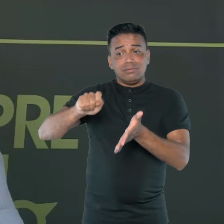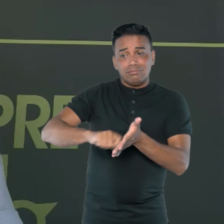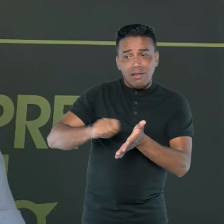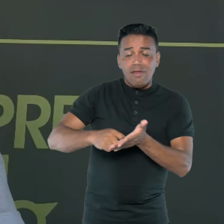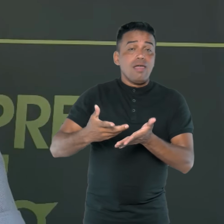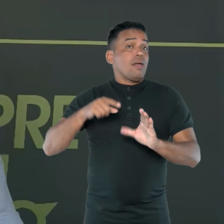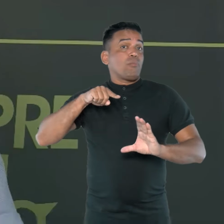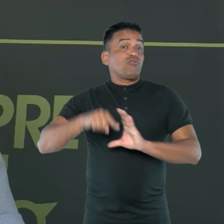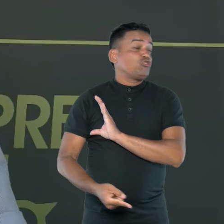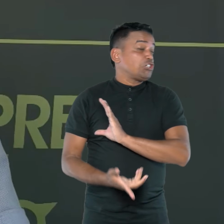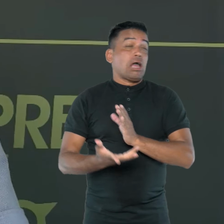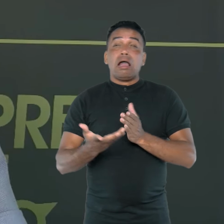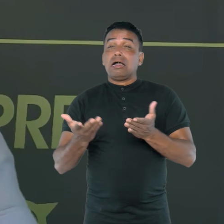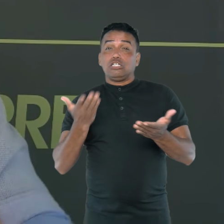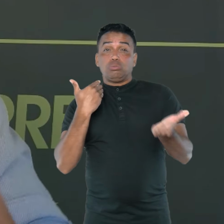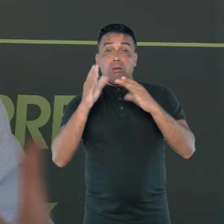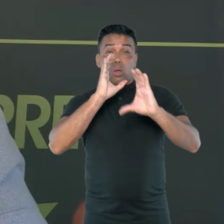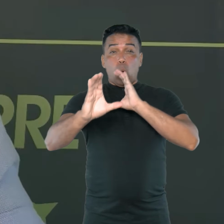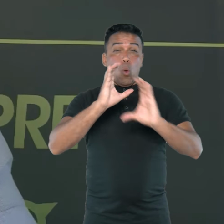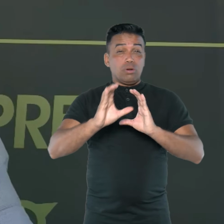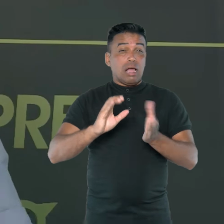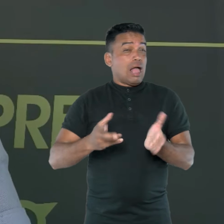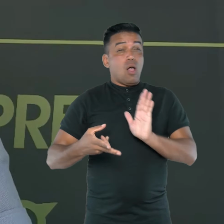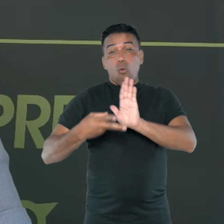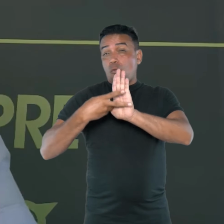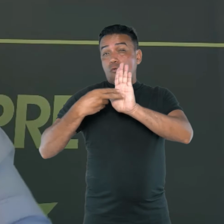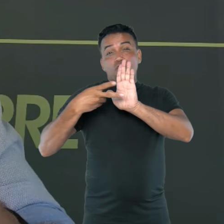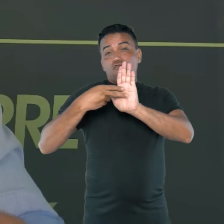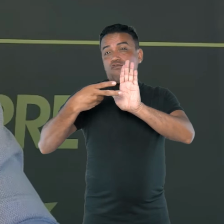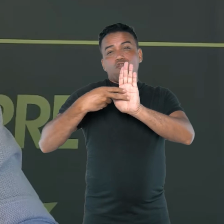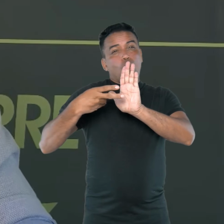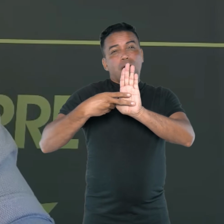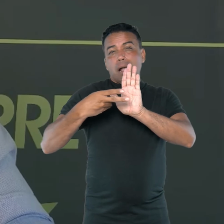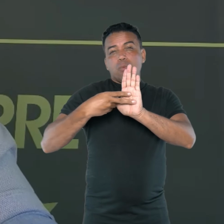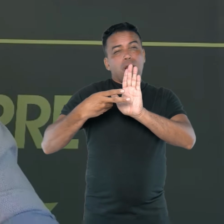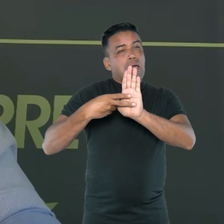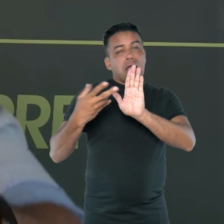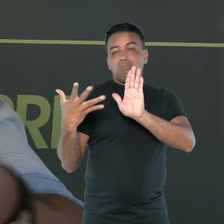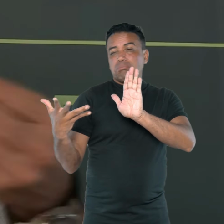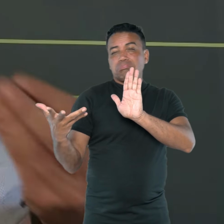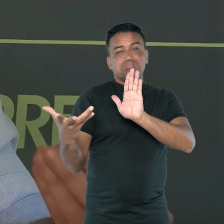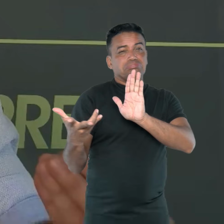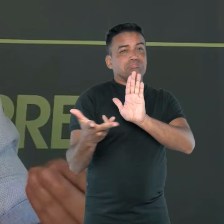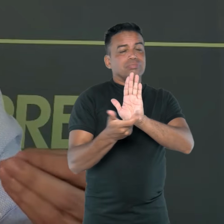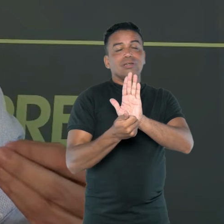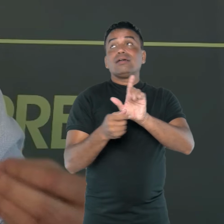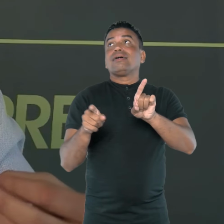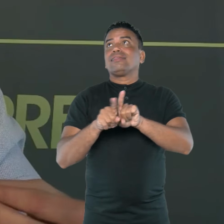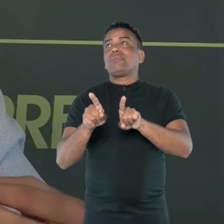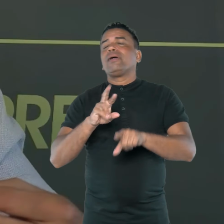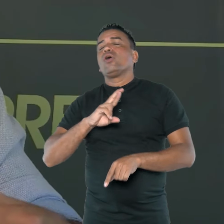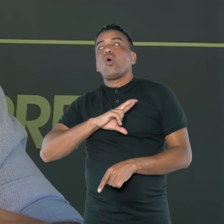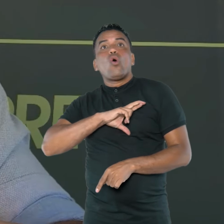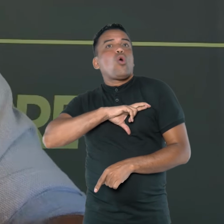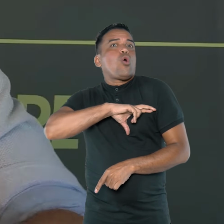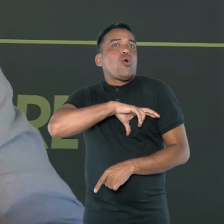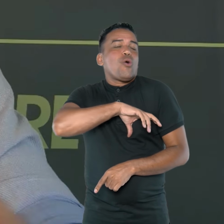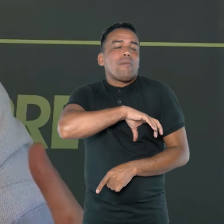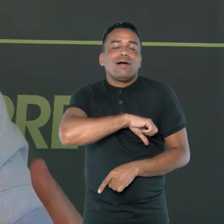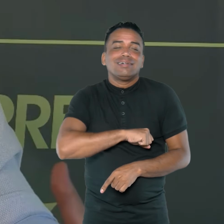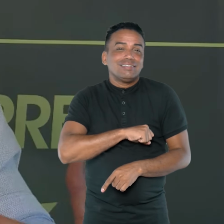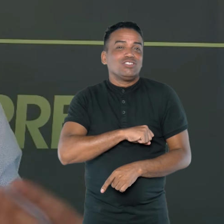tanta profundidade, né? Com um vocabulário tão sincero e tão romântico, né?